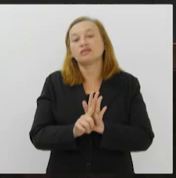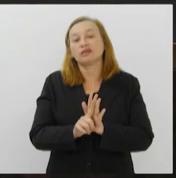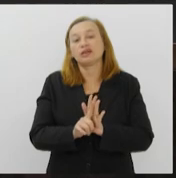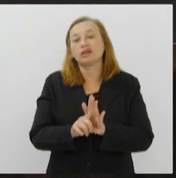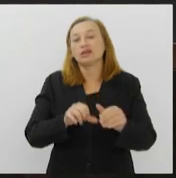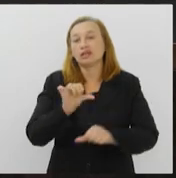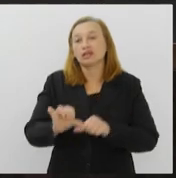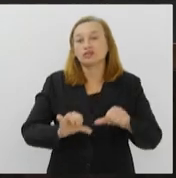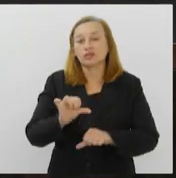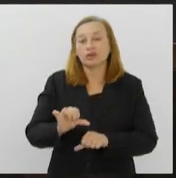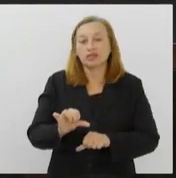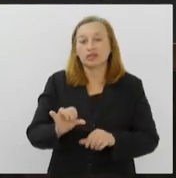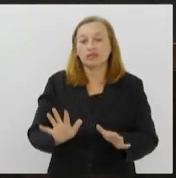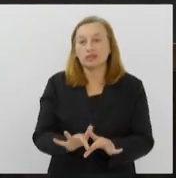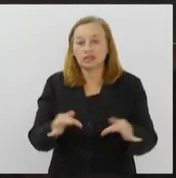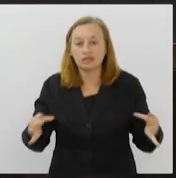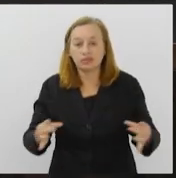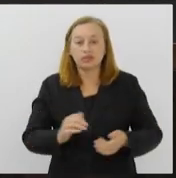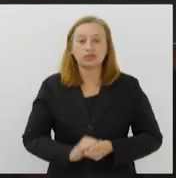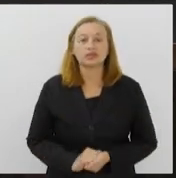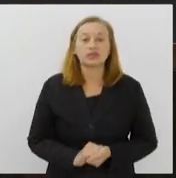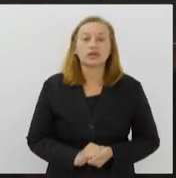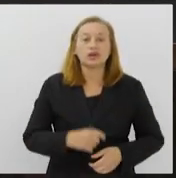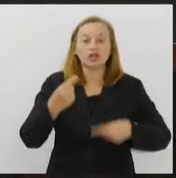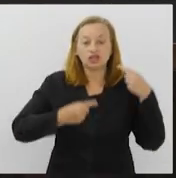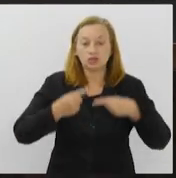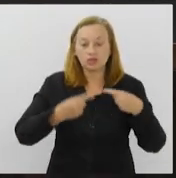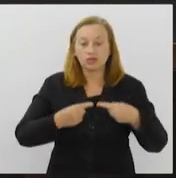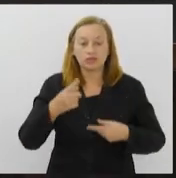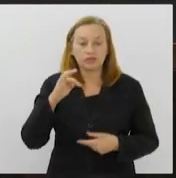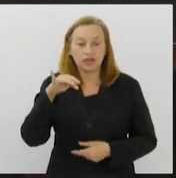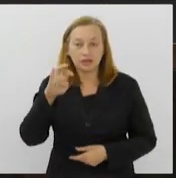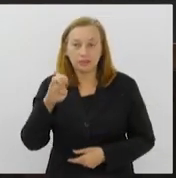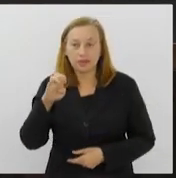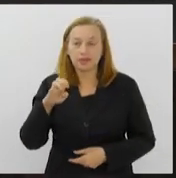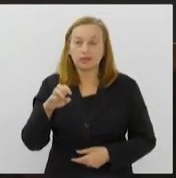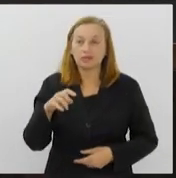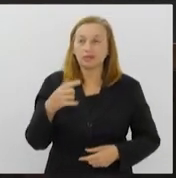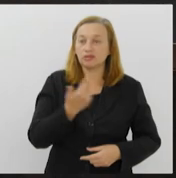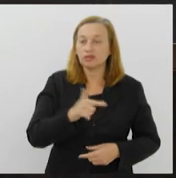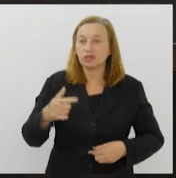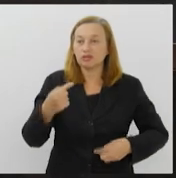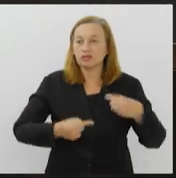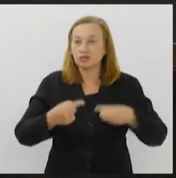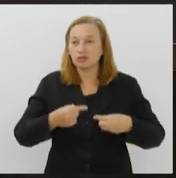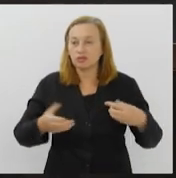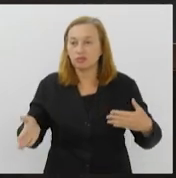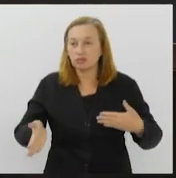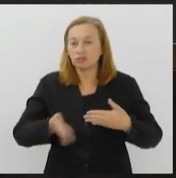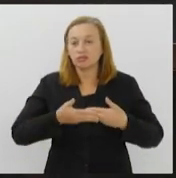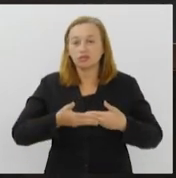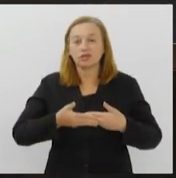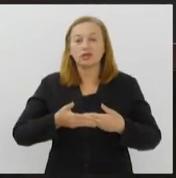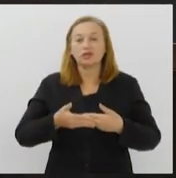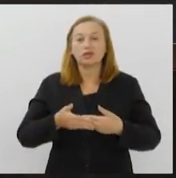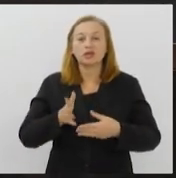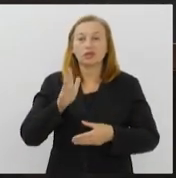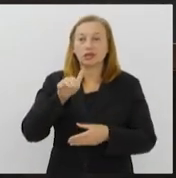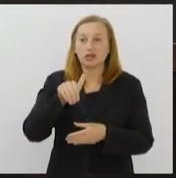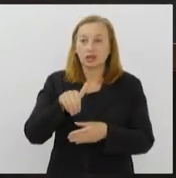deputado Felipe Soares. Em discussão, não havendo com quem queira discutir, encerrada a